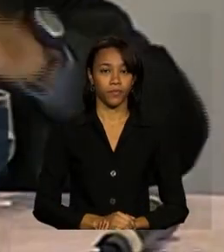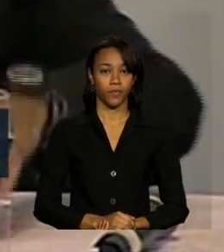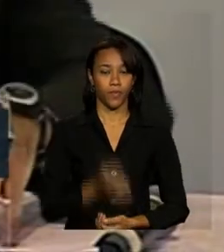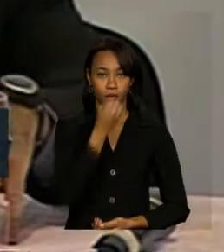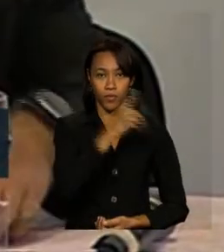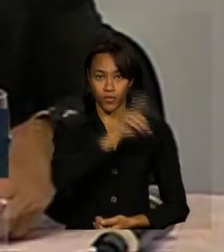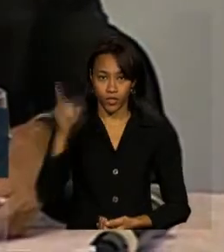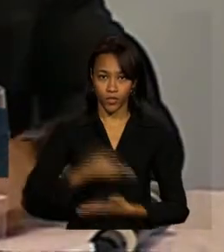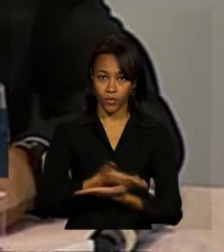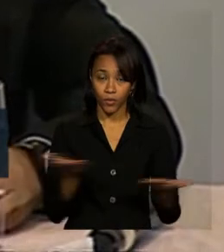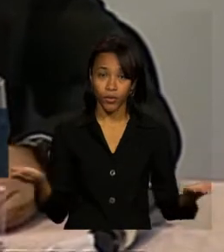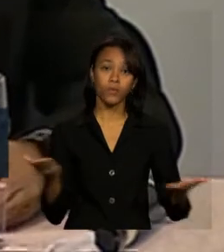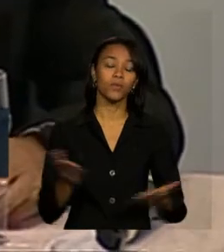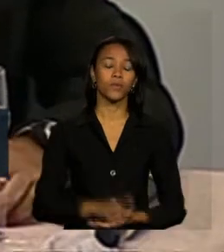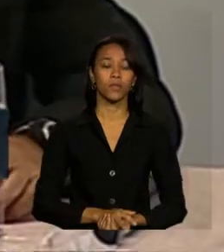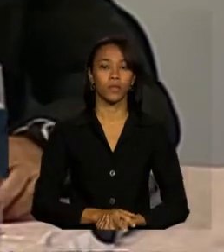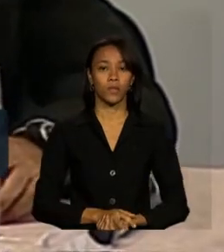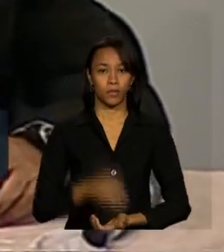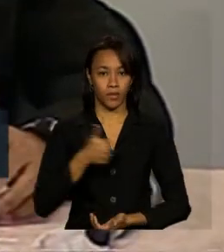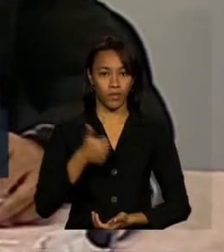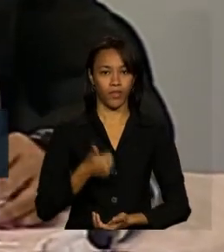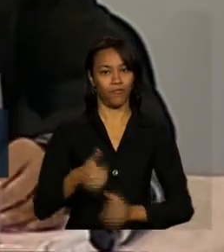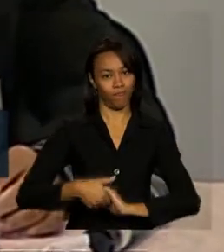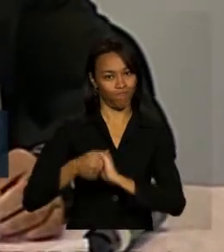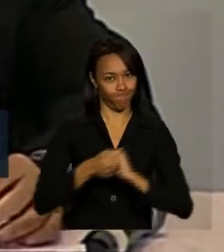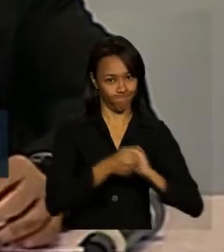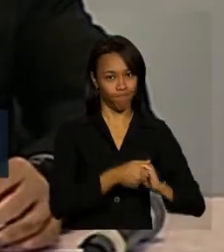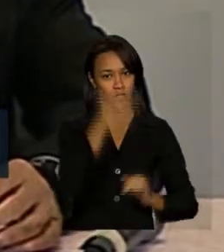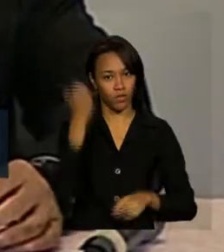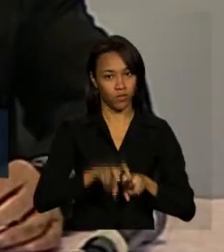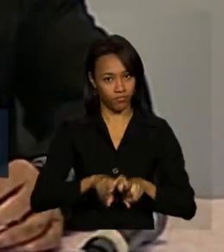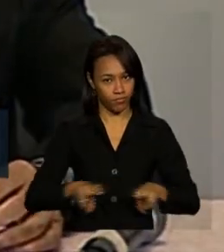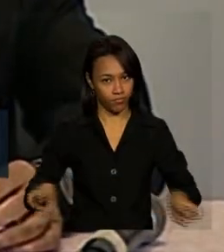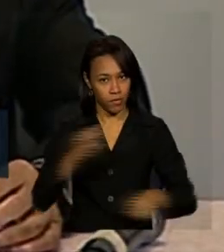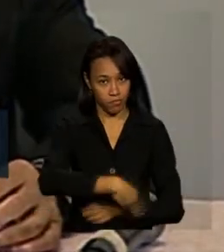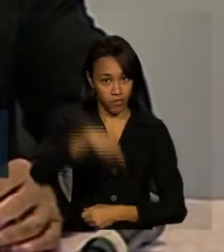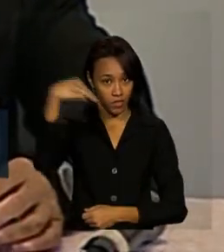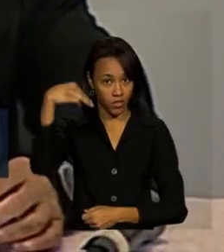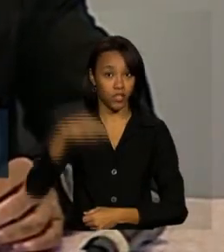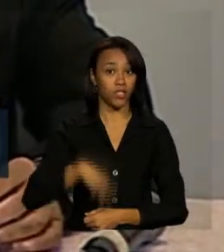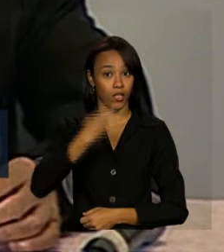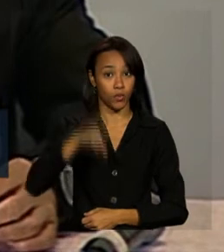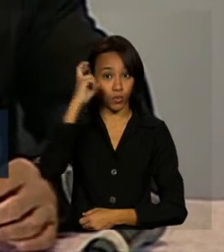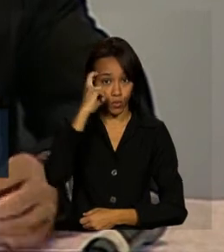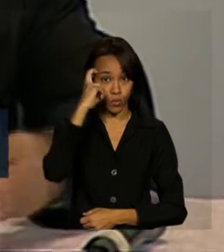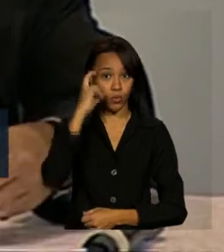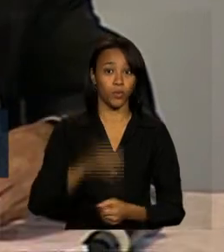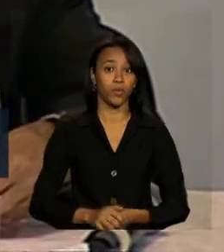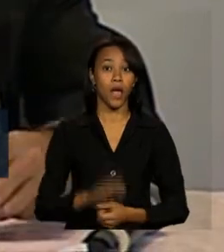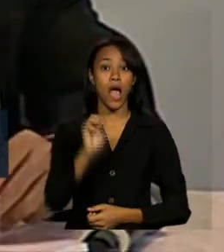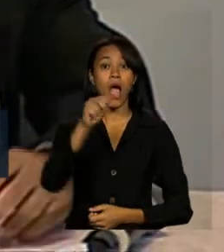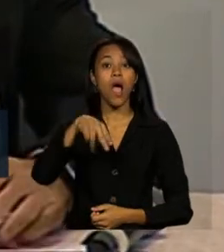Bom dia a todos. Primeiro, queria saludar os membros da mesa, a excelentíssima ministra da Cultura, senhora Ana